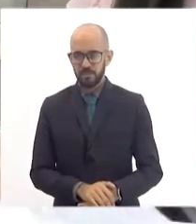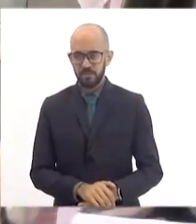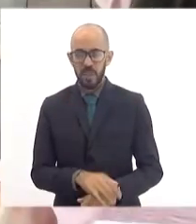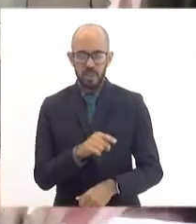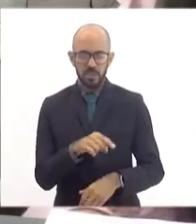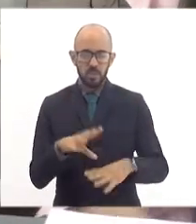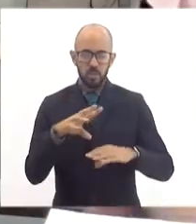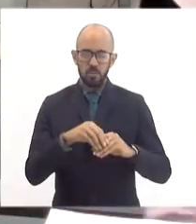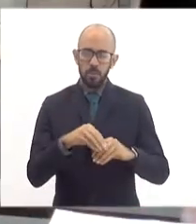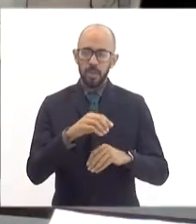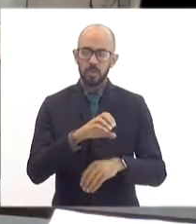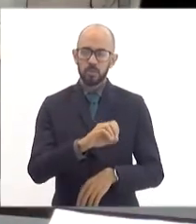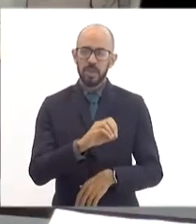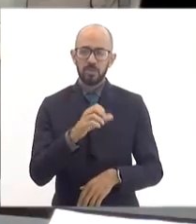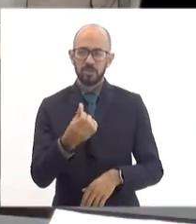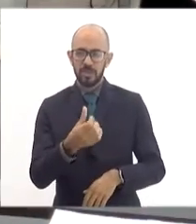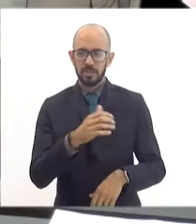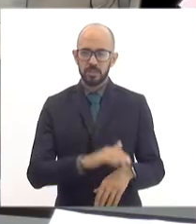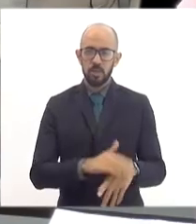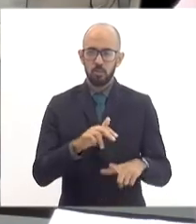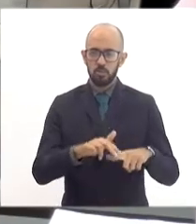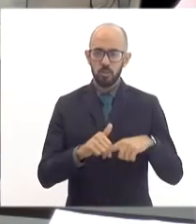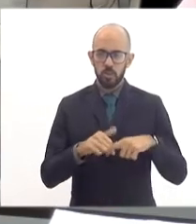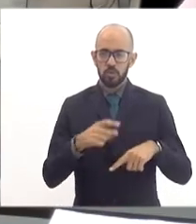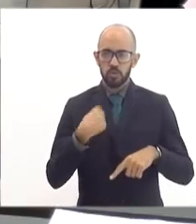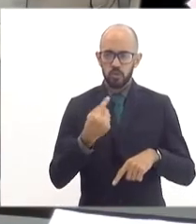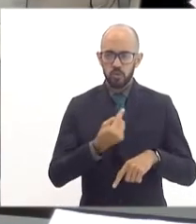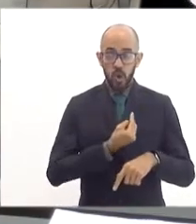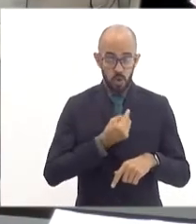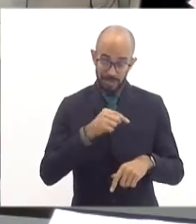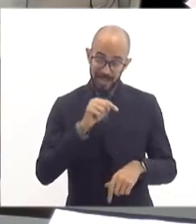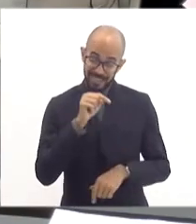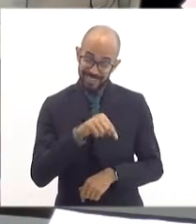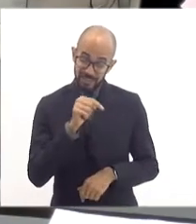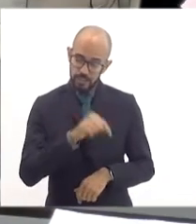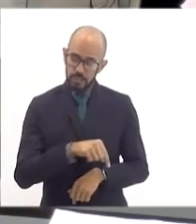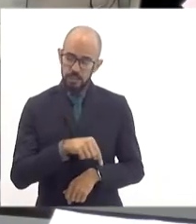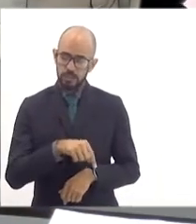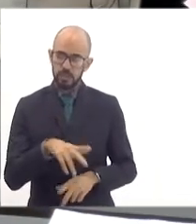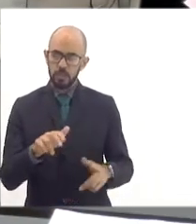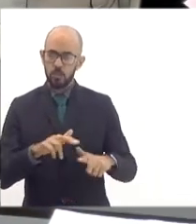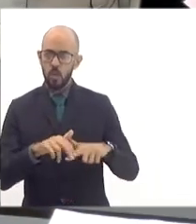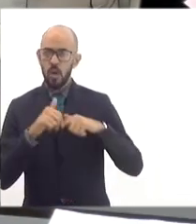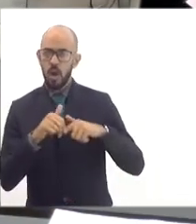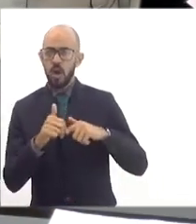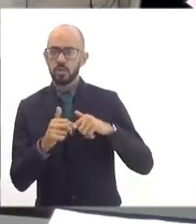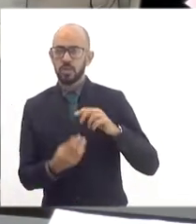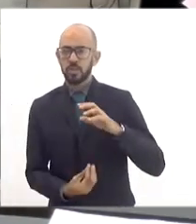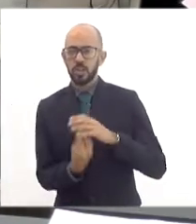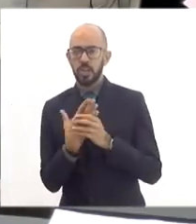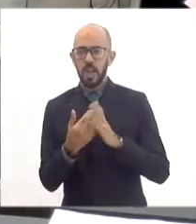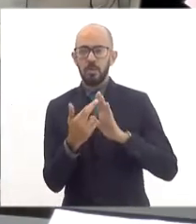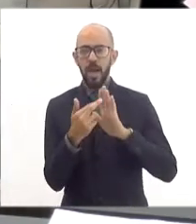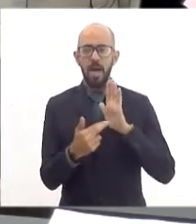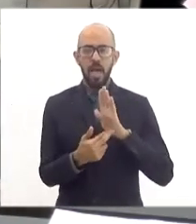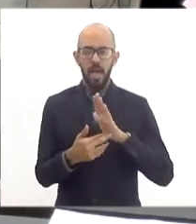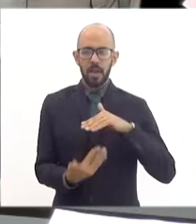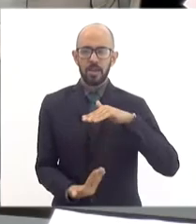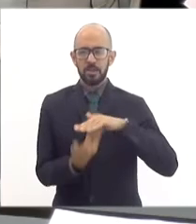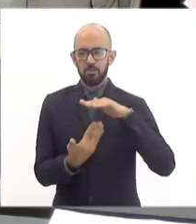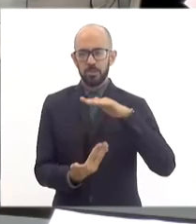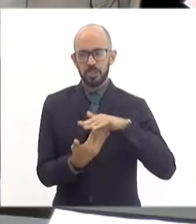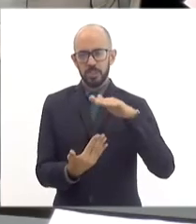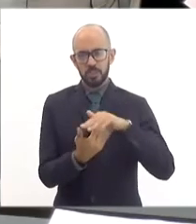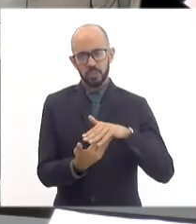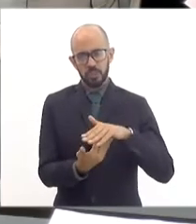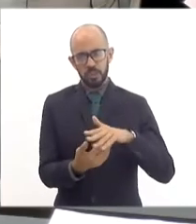aditiva número 06 aqui. Portanto, nós, nesse caso, apenas por restringir e pelo entendimento de que não